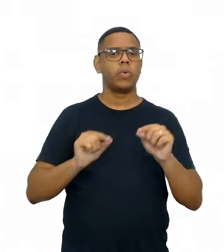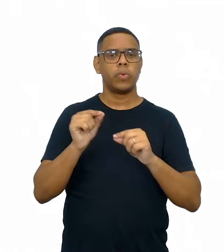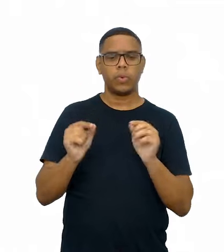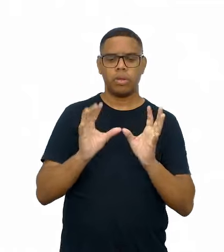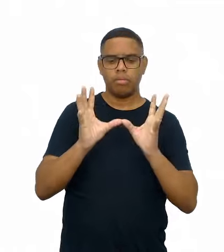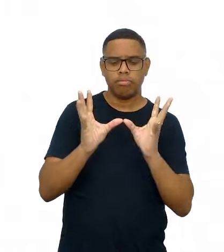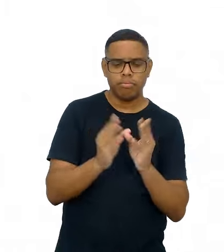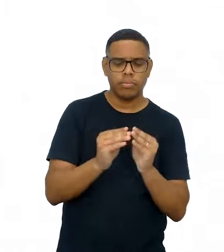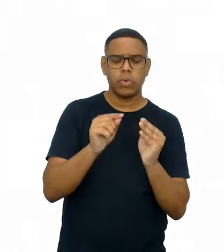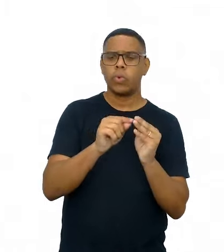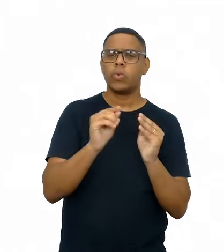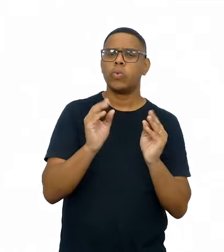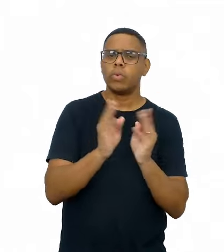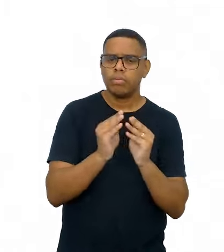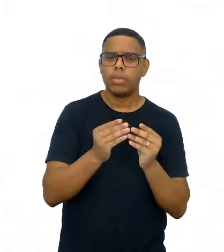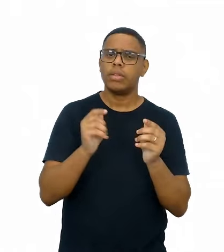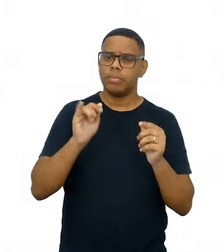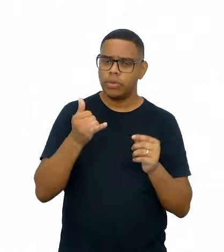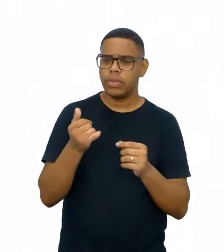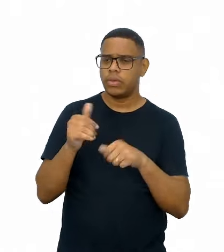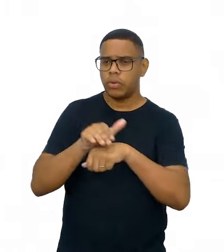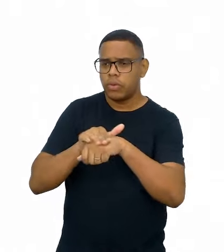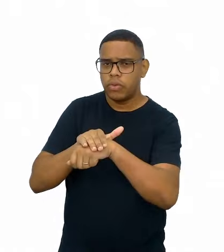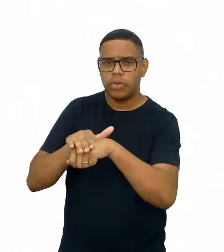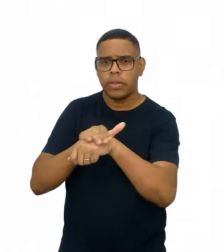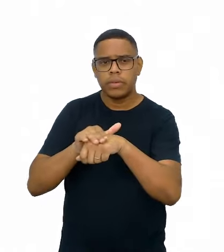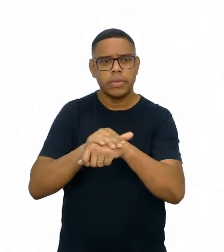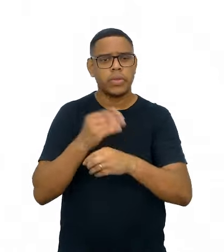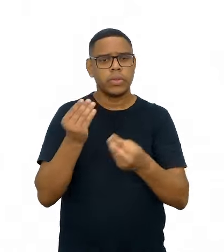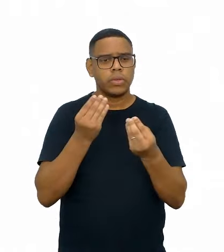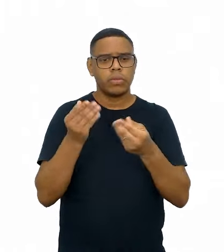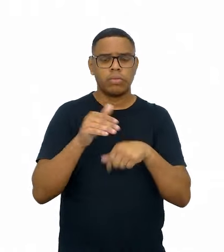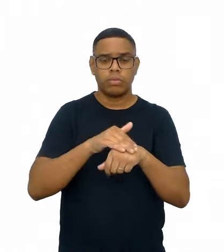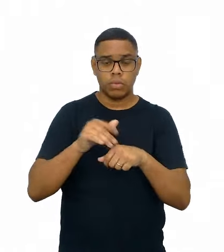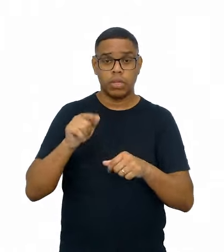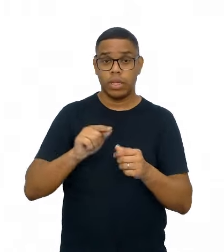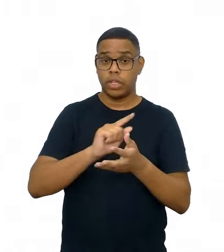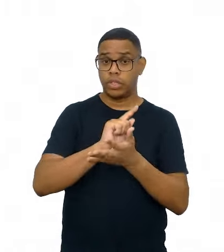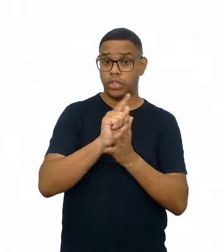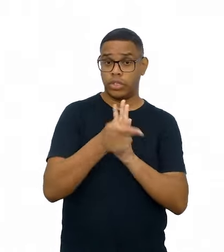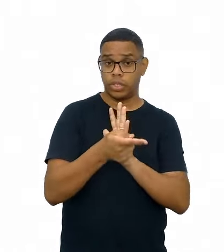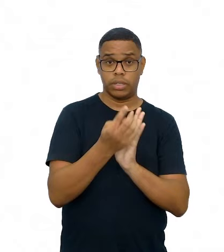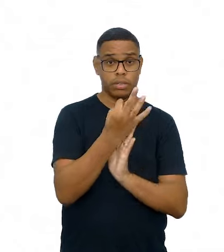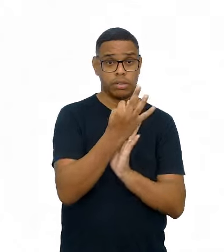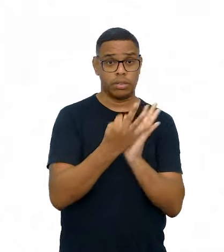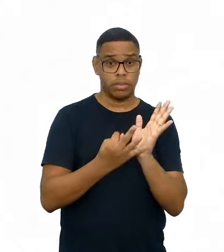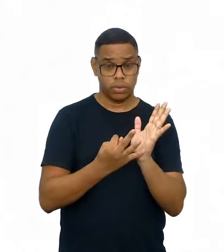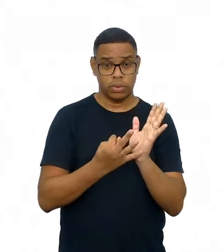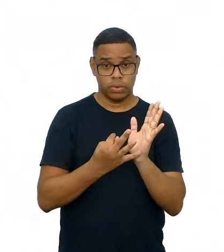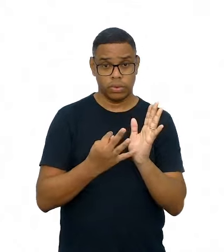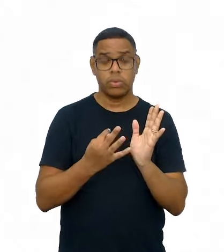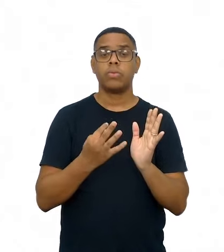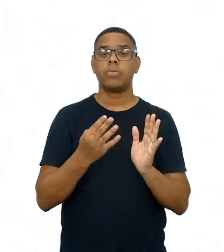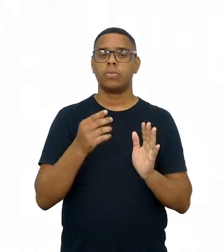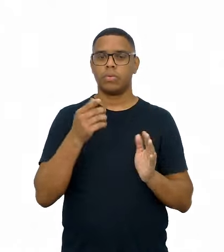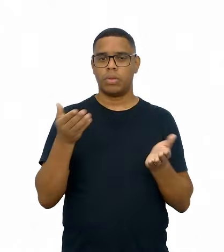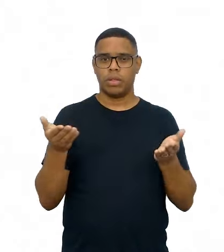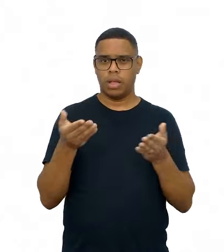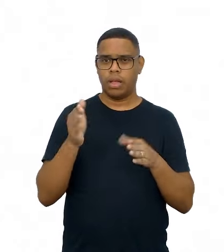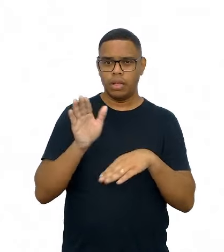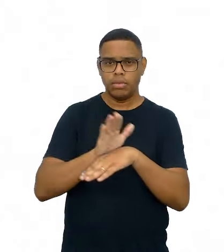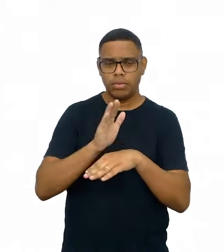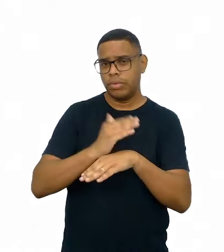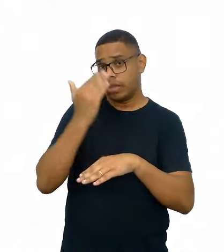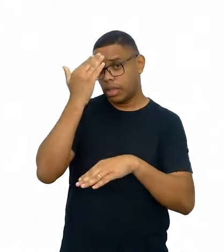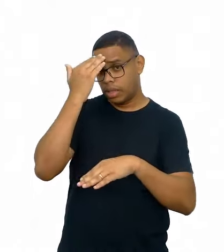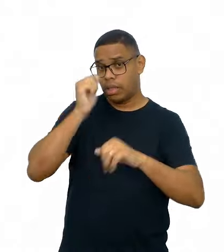textual que, por um lado, apoia a compreensão, por outro, também funciona como um texto que divulga informações.